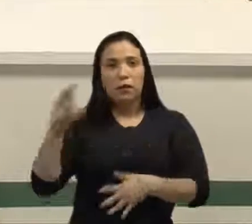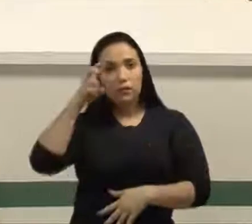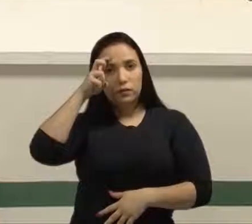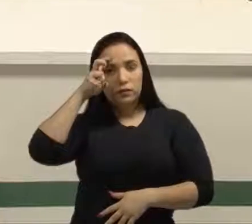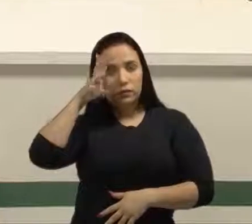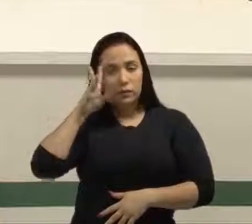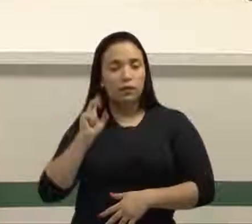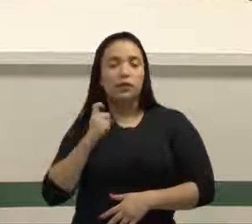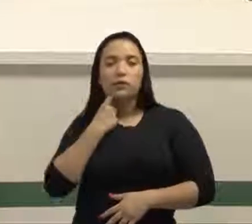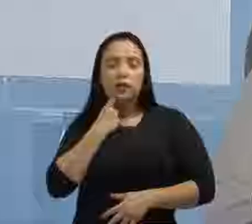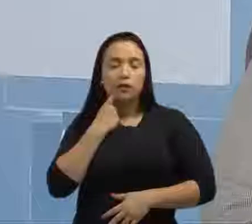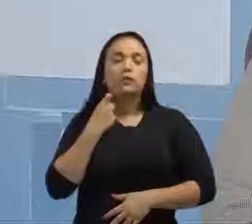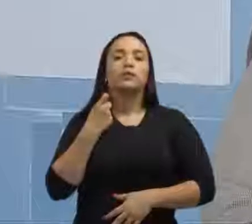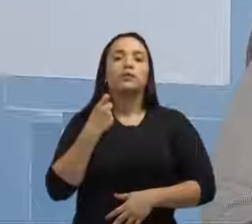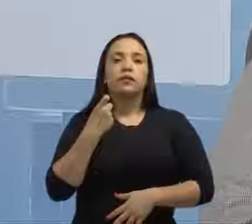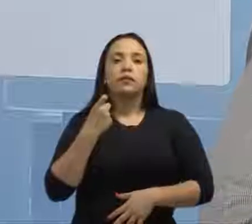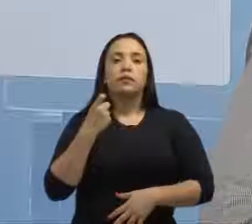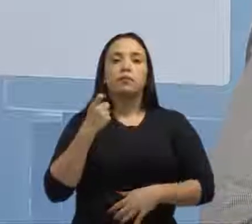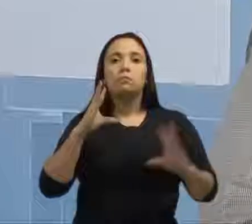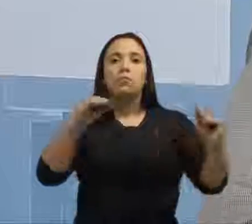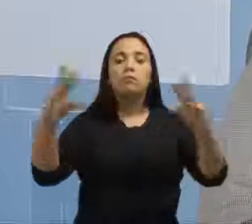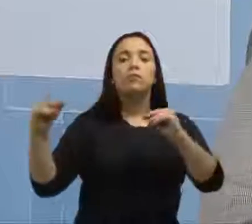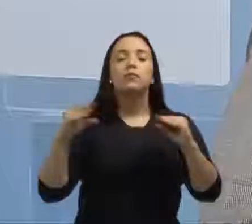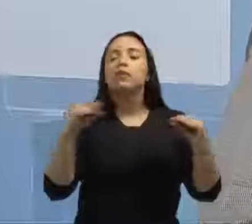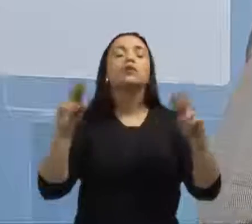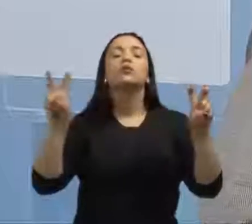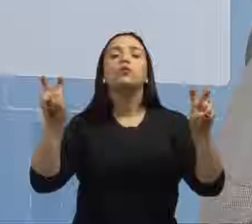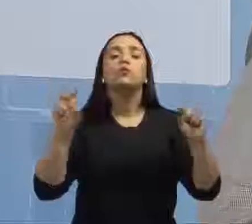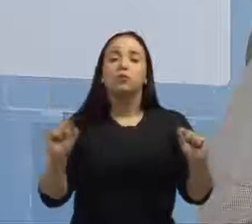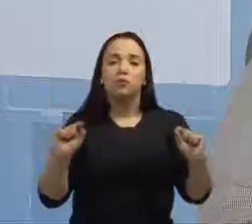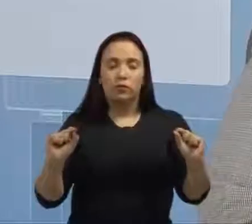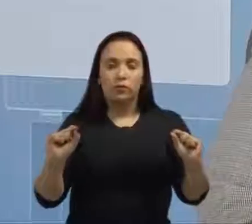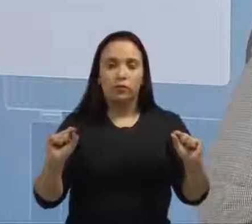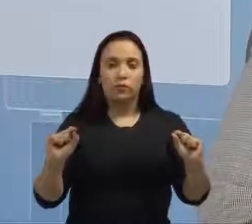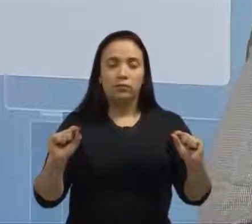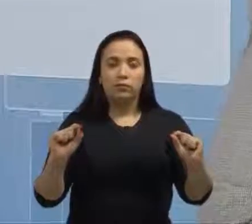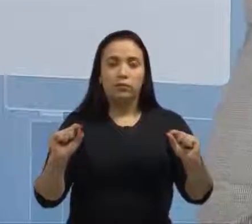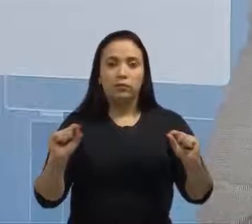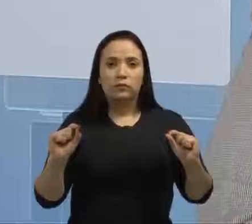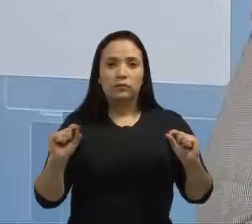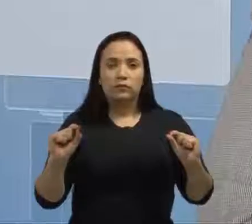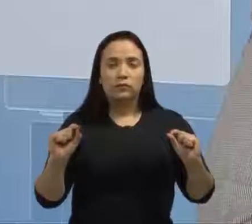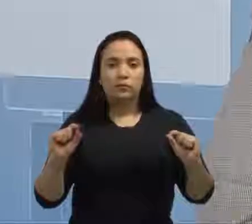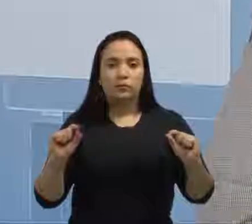norteou a pauta da semana toda, essa semana que passou, em relação